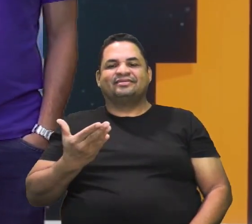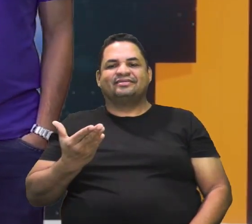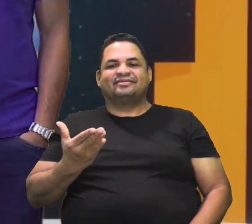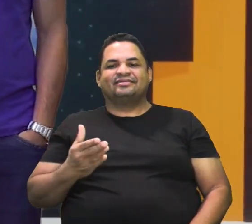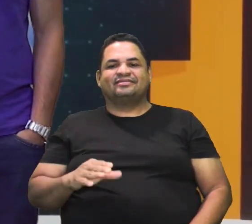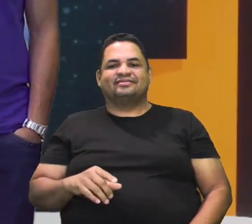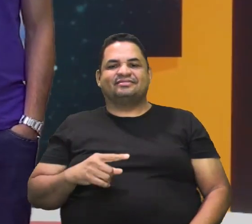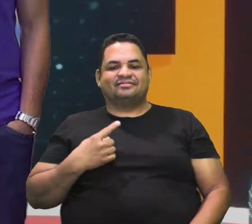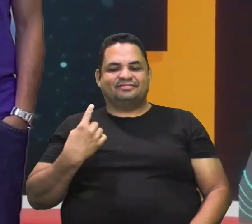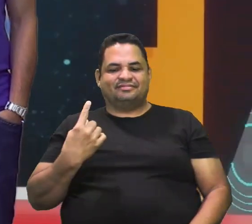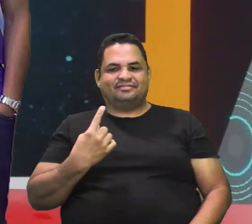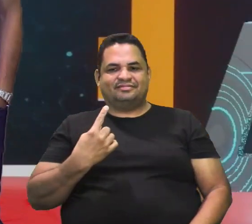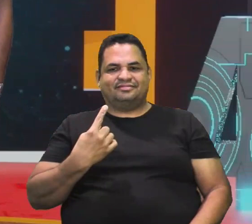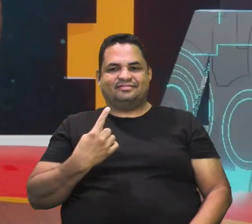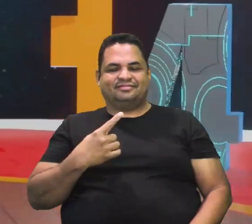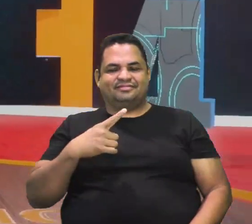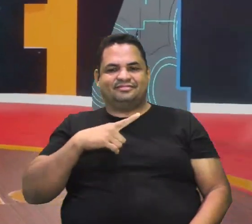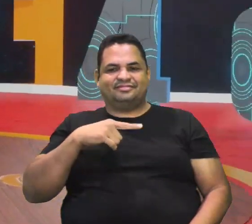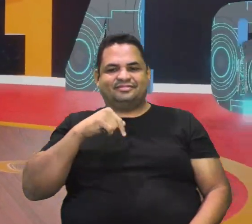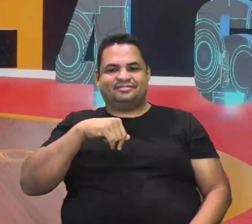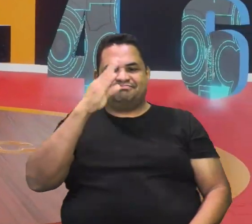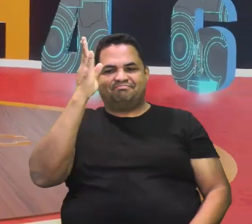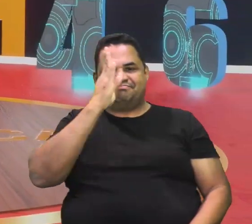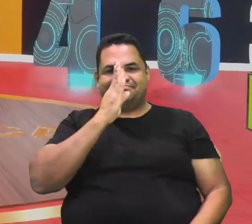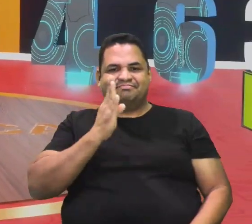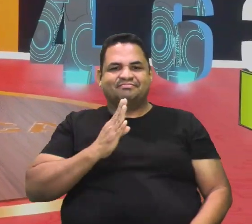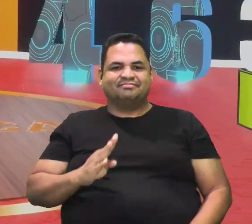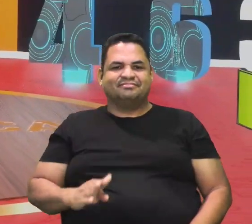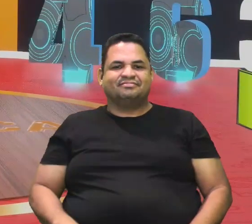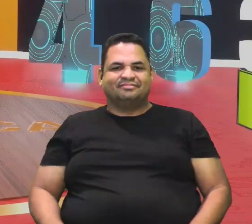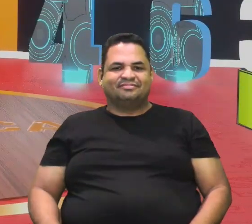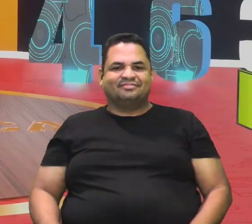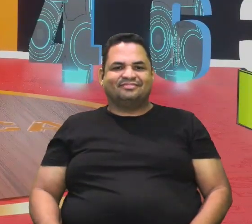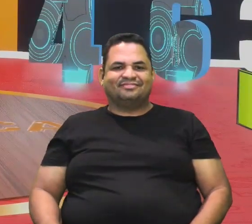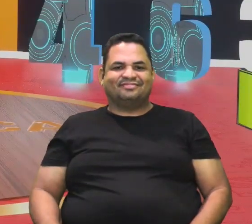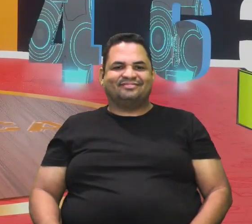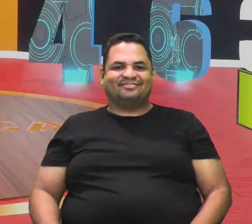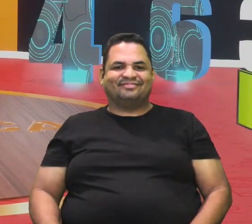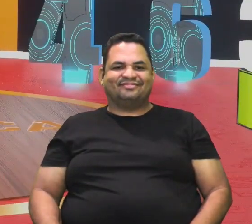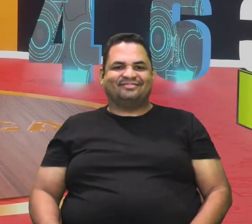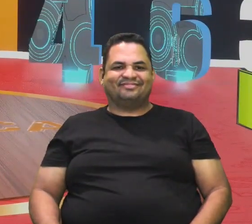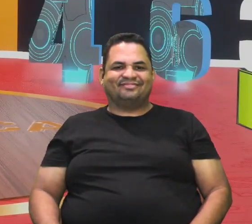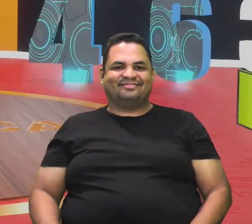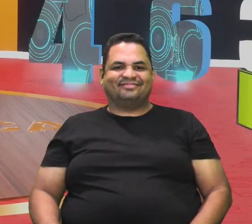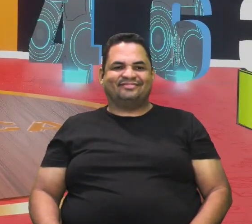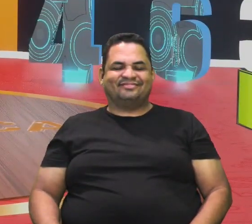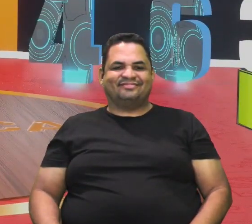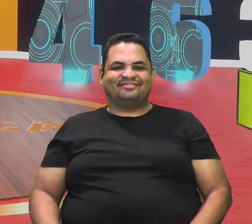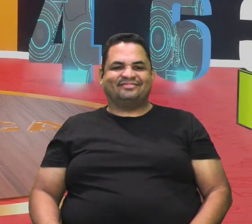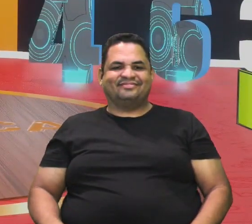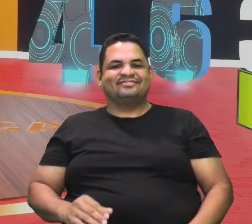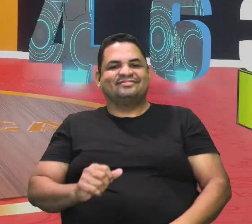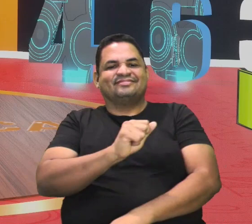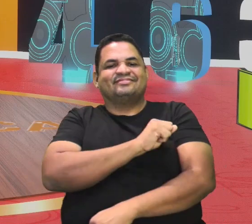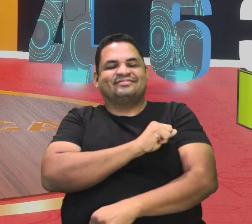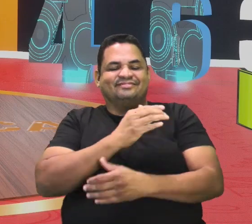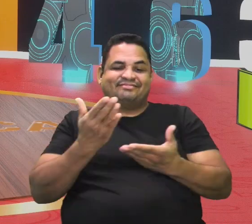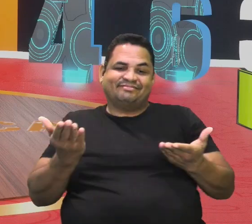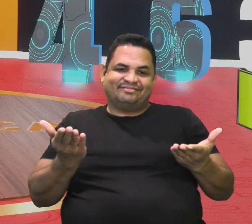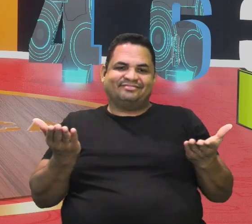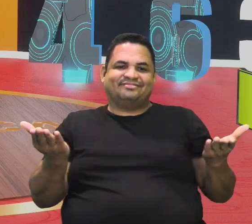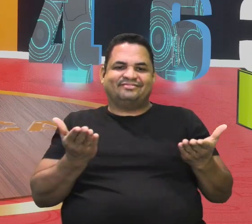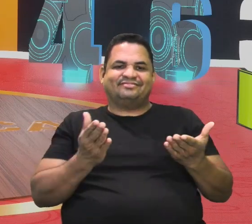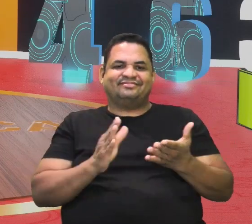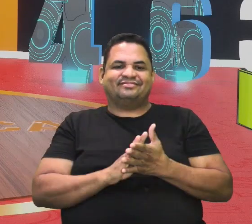americano só tem no Brasil. Americano e só tem no Brasil? É. Então, galerinha, é isso